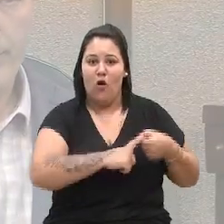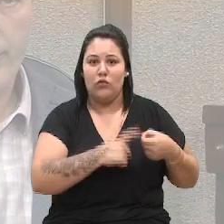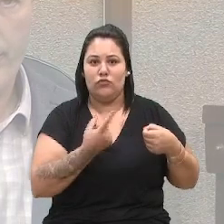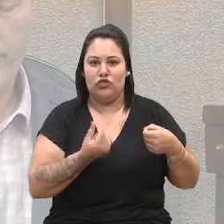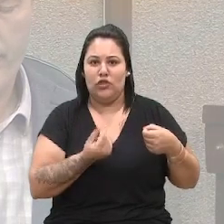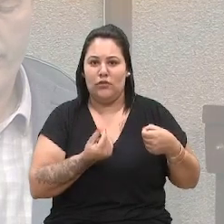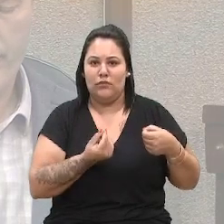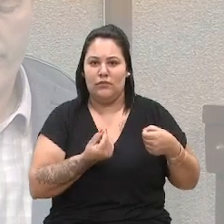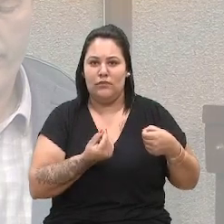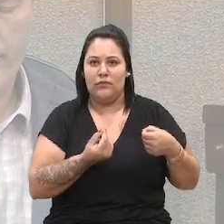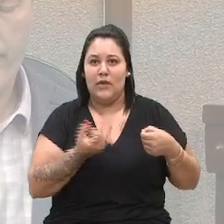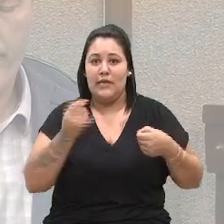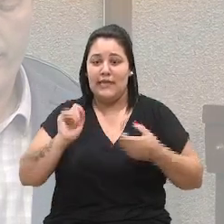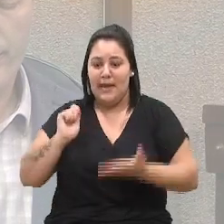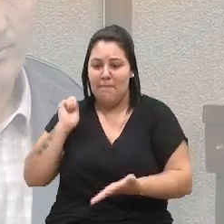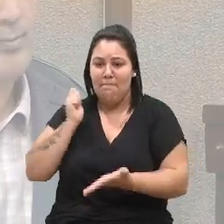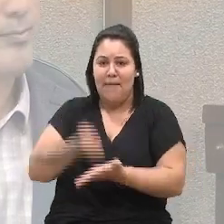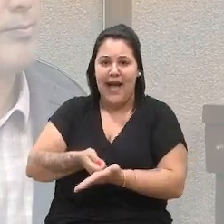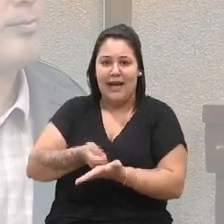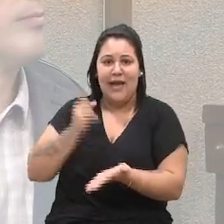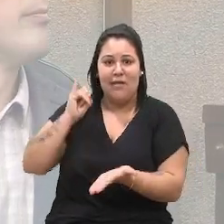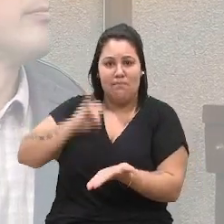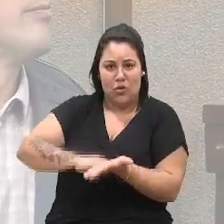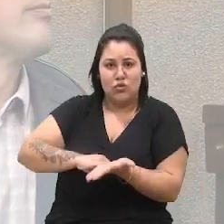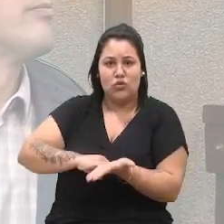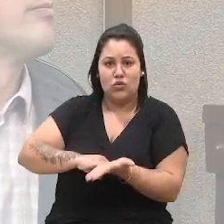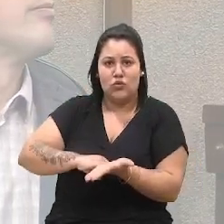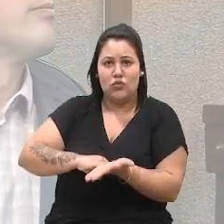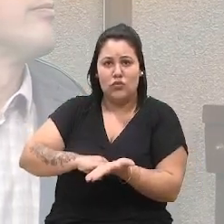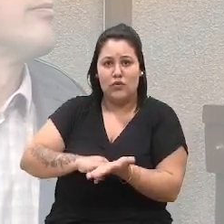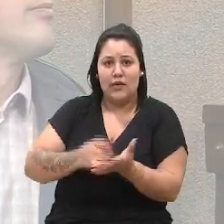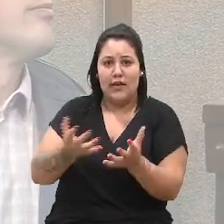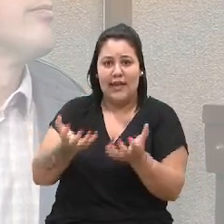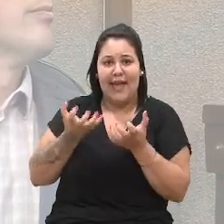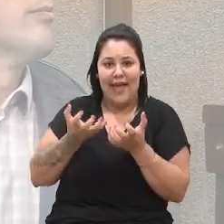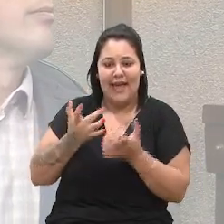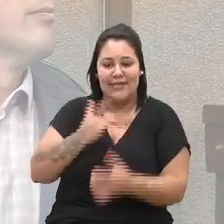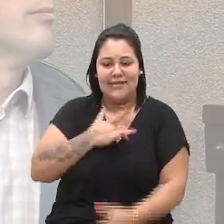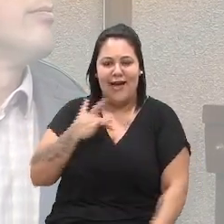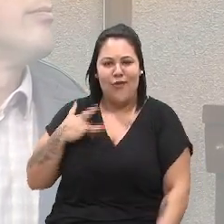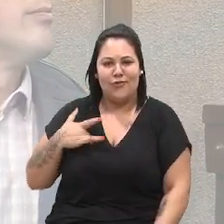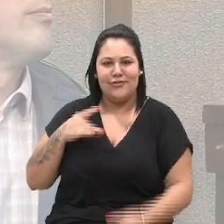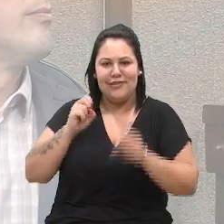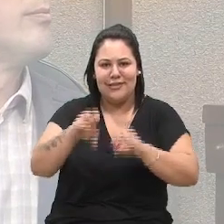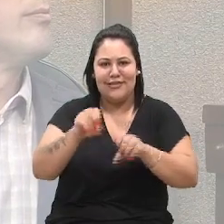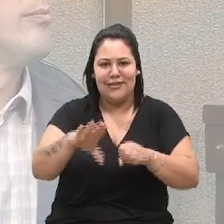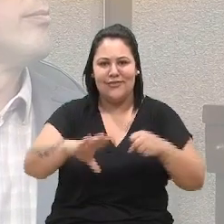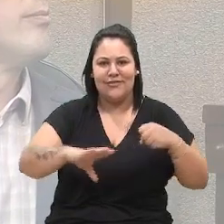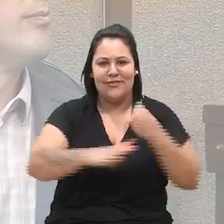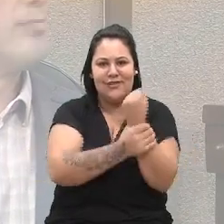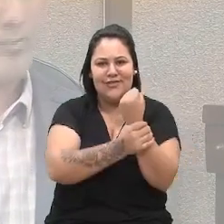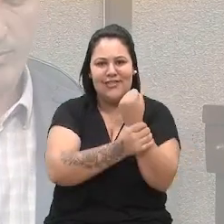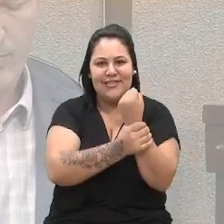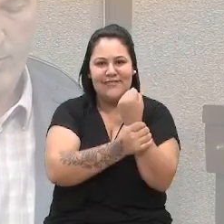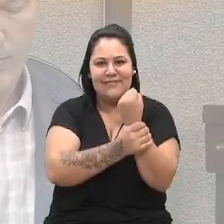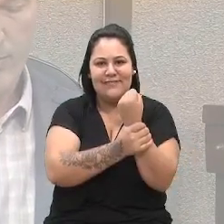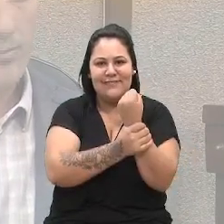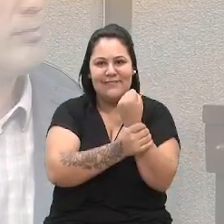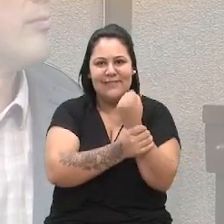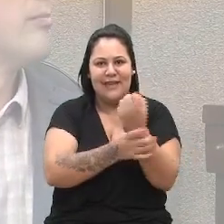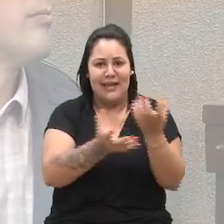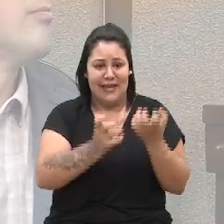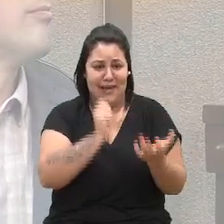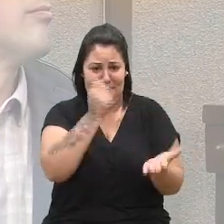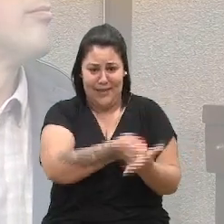Agora, quando ele paga imposto, ele quer saúde, educação, segurança, ele quer pagar juro?